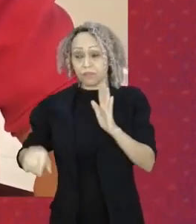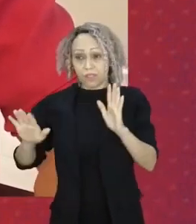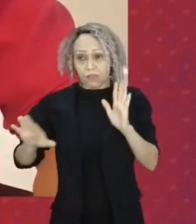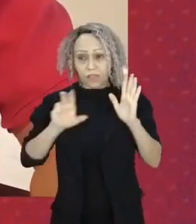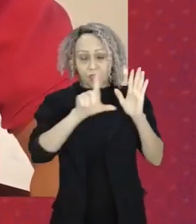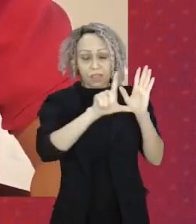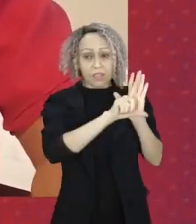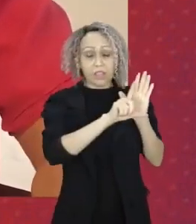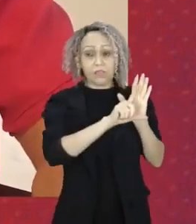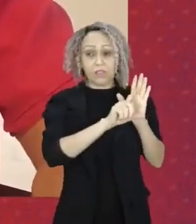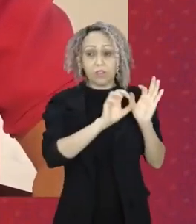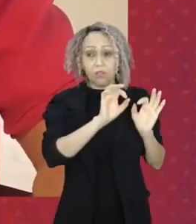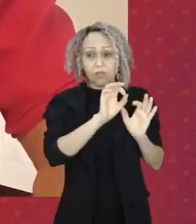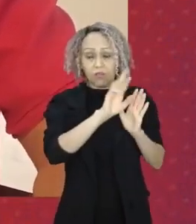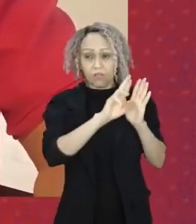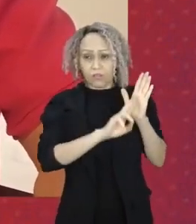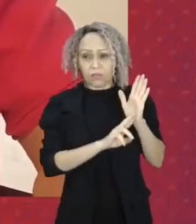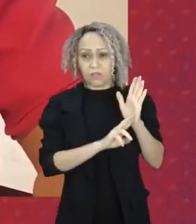3.298 de